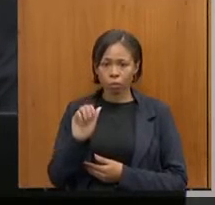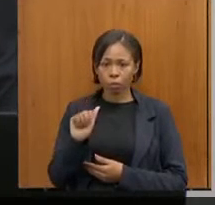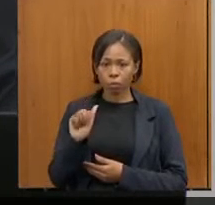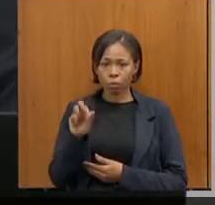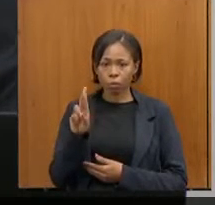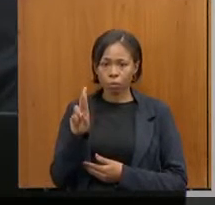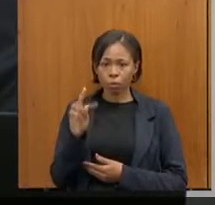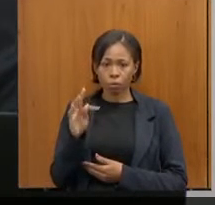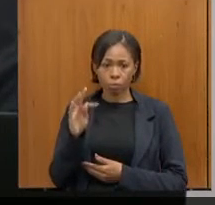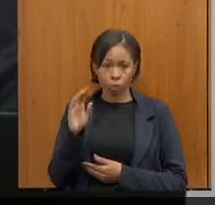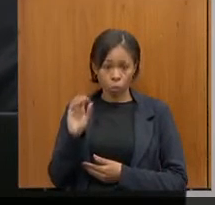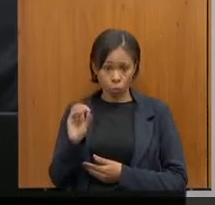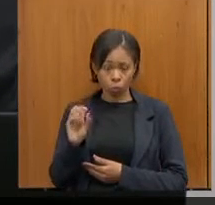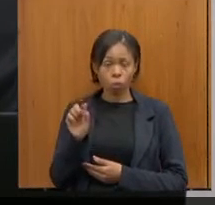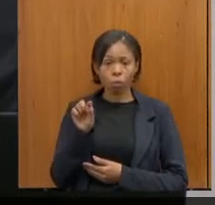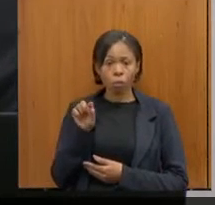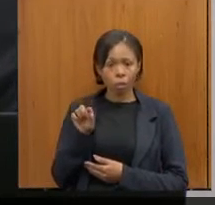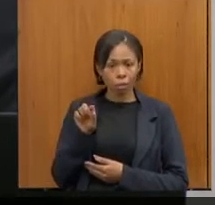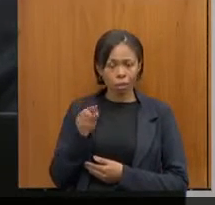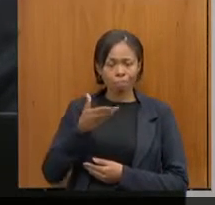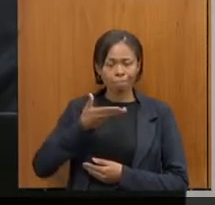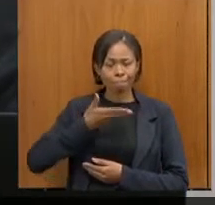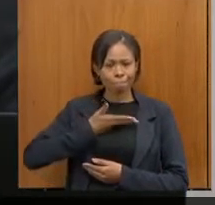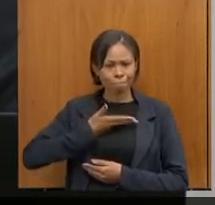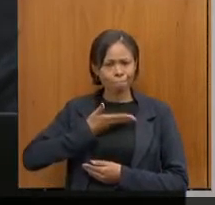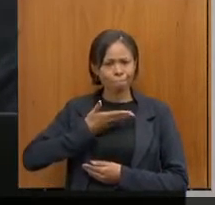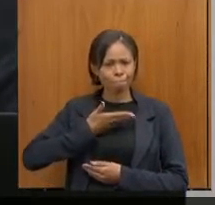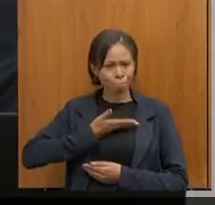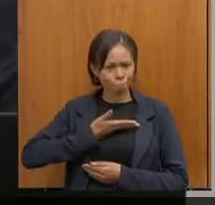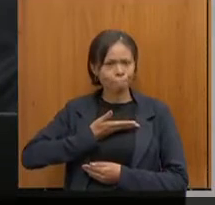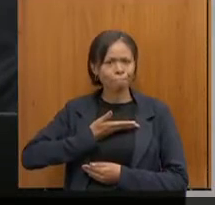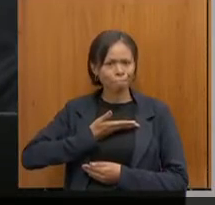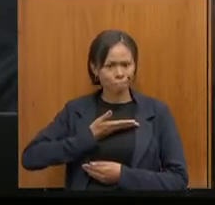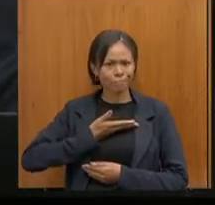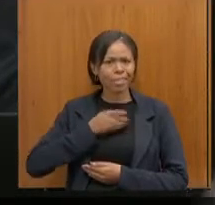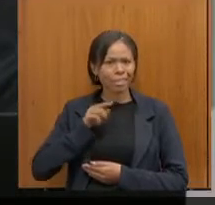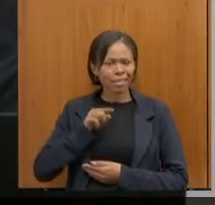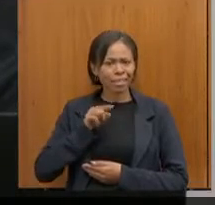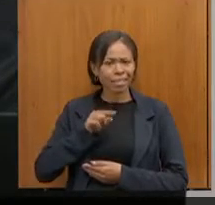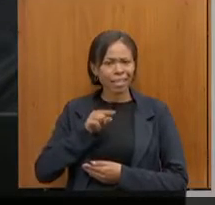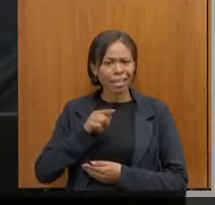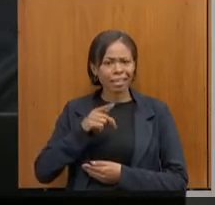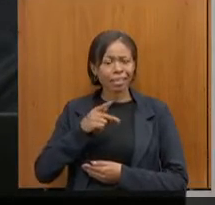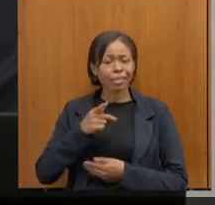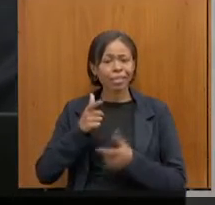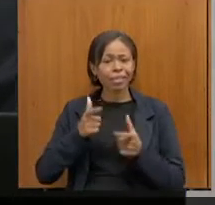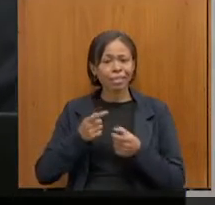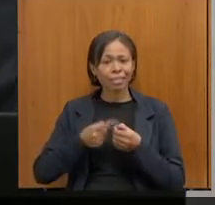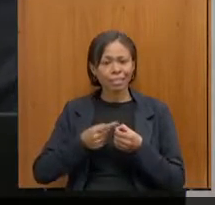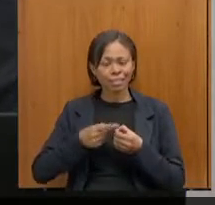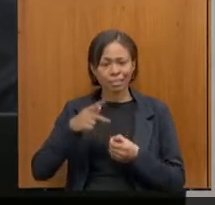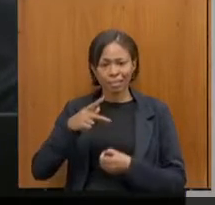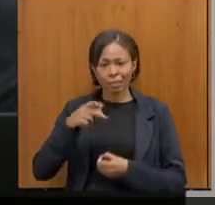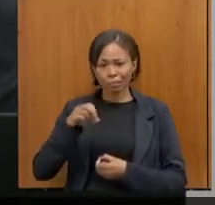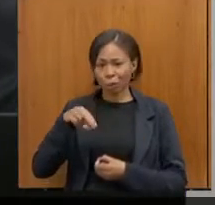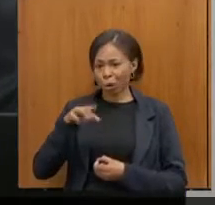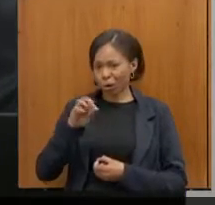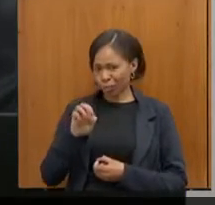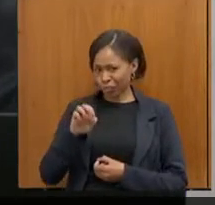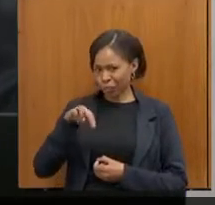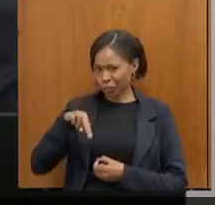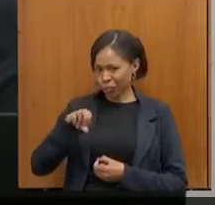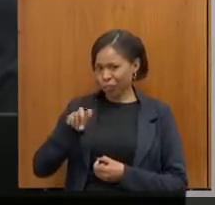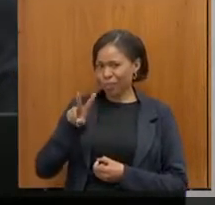ressaltando aqui que o deputado pastor é um grande amigo que tem raízes na nossa querida Ponte Nova Deputado que é Belo Horizonte